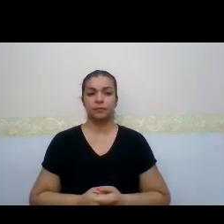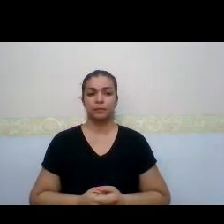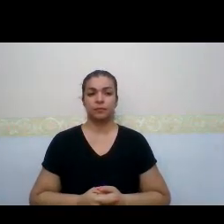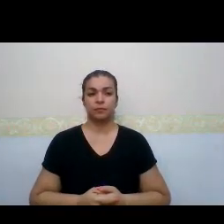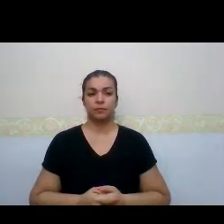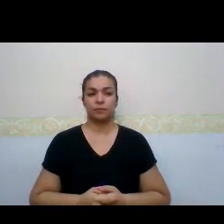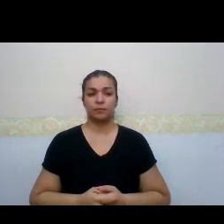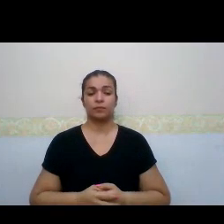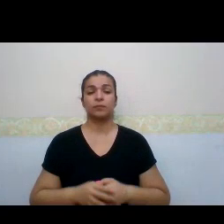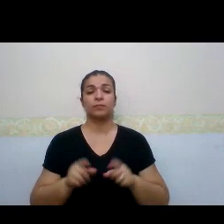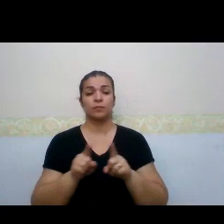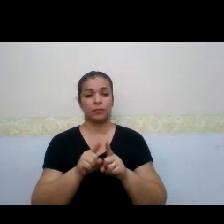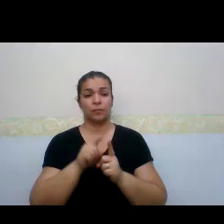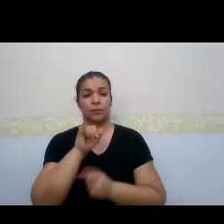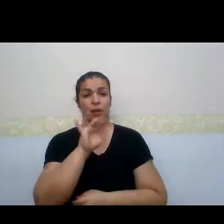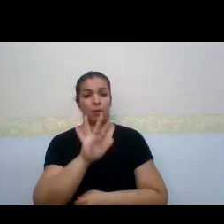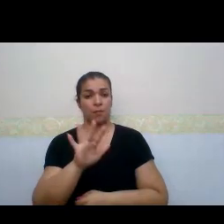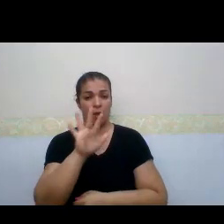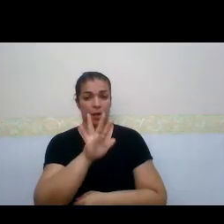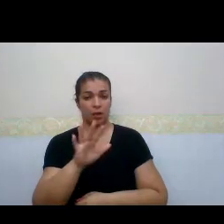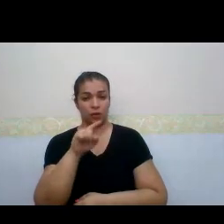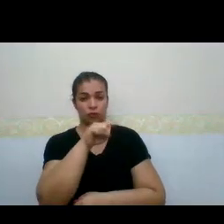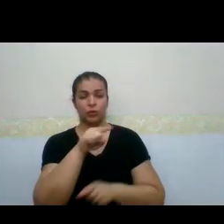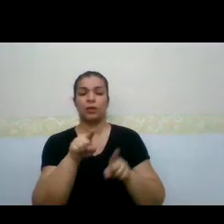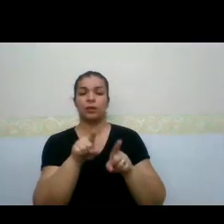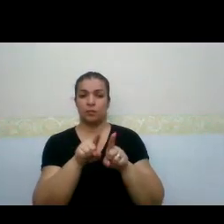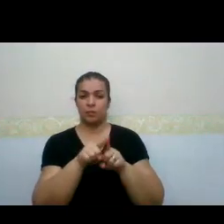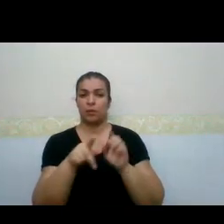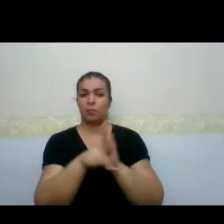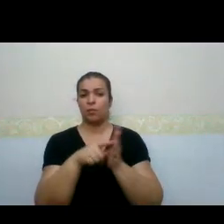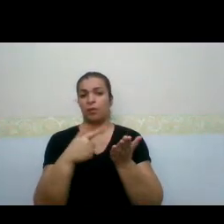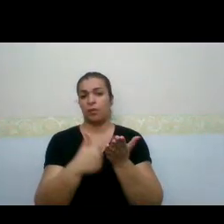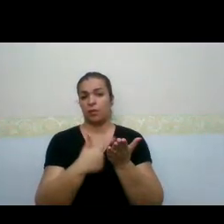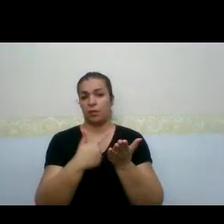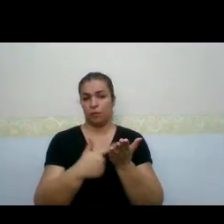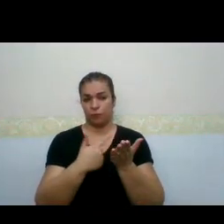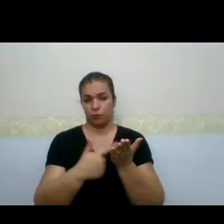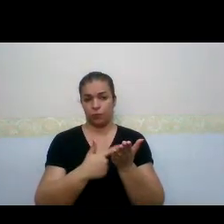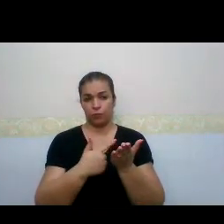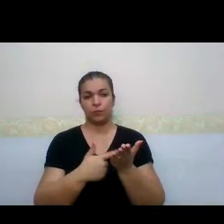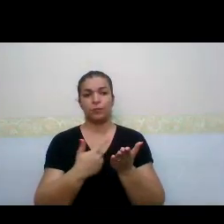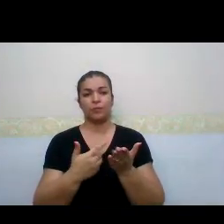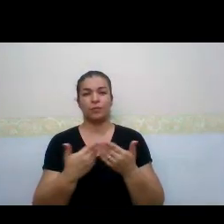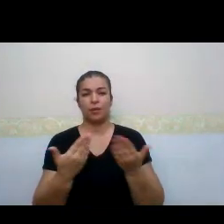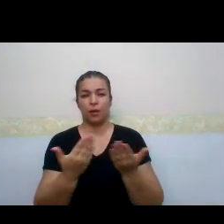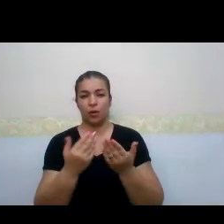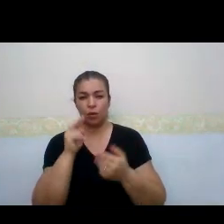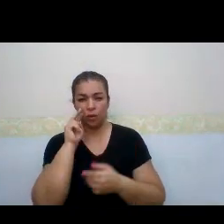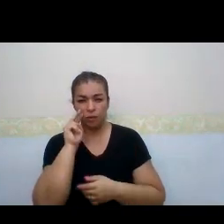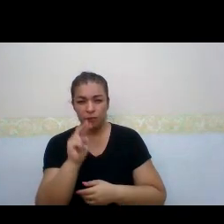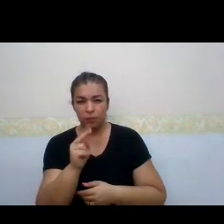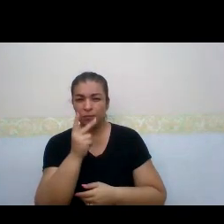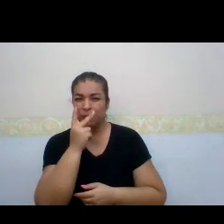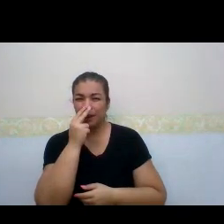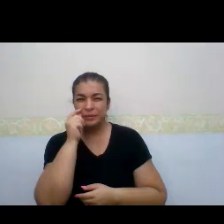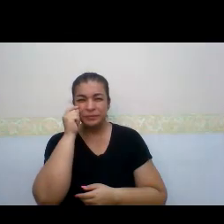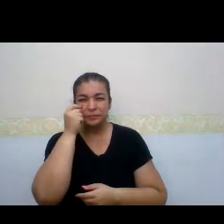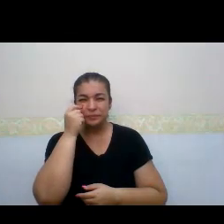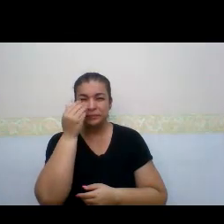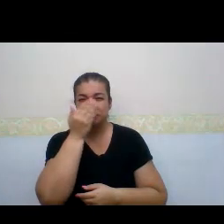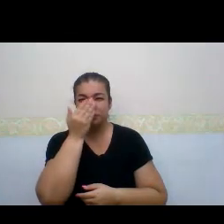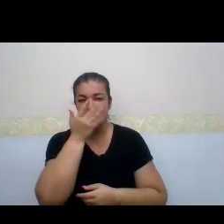no livro, eu quero que... Aqui acho que vocês não terão tanta nitidez para enxergar, porque ela é